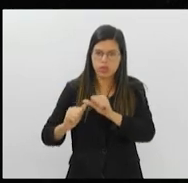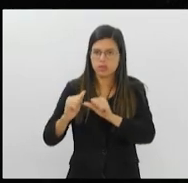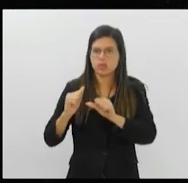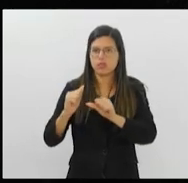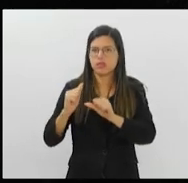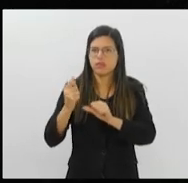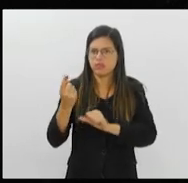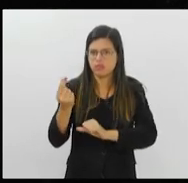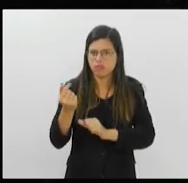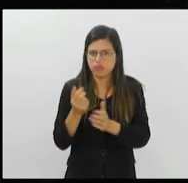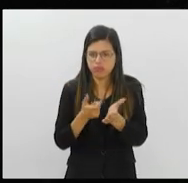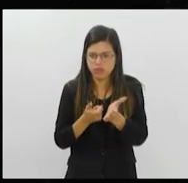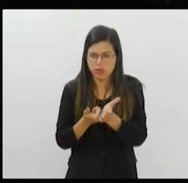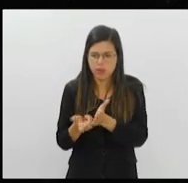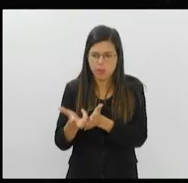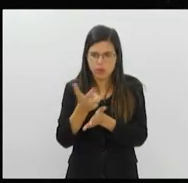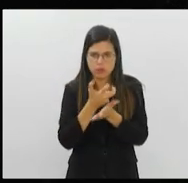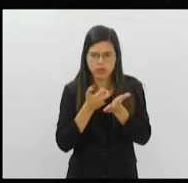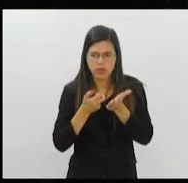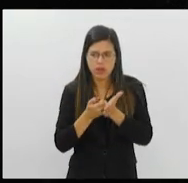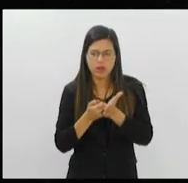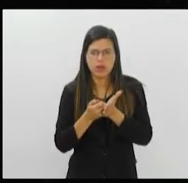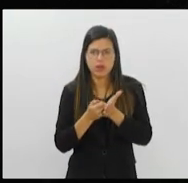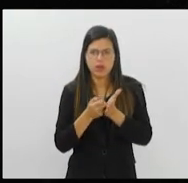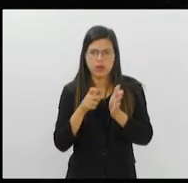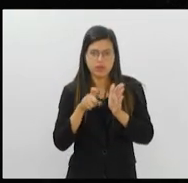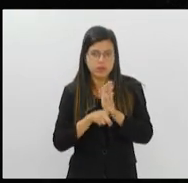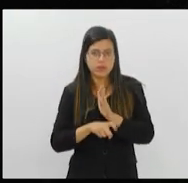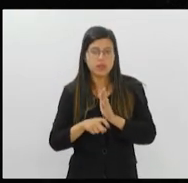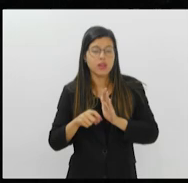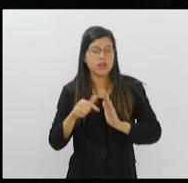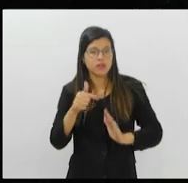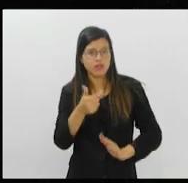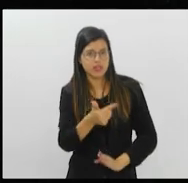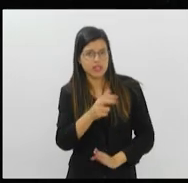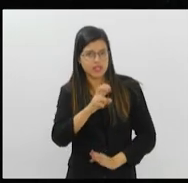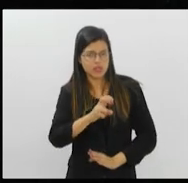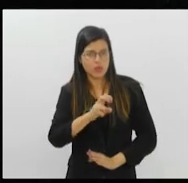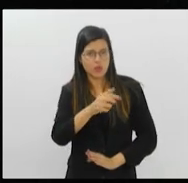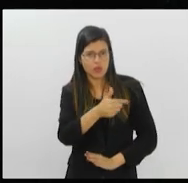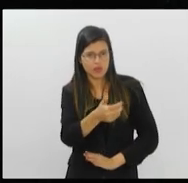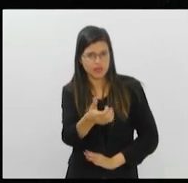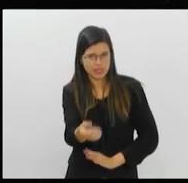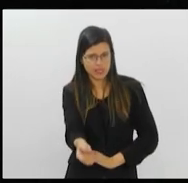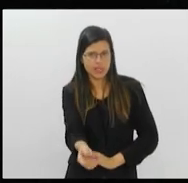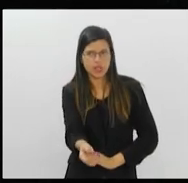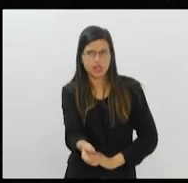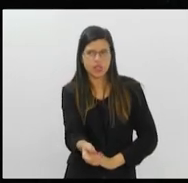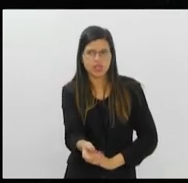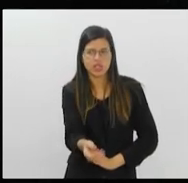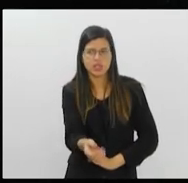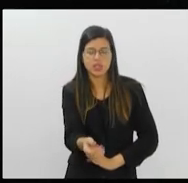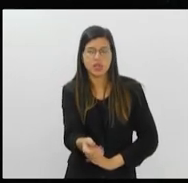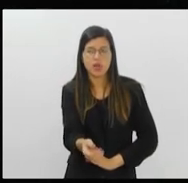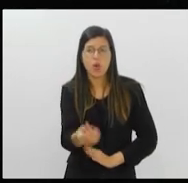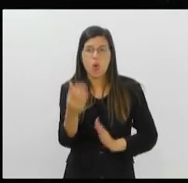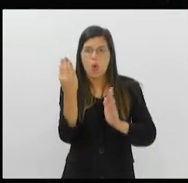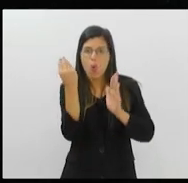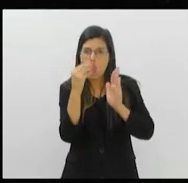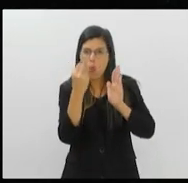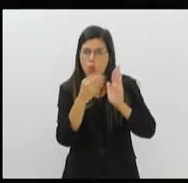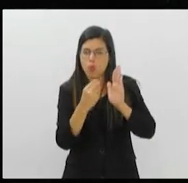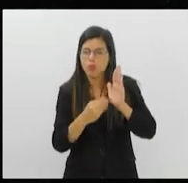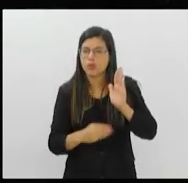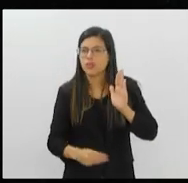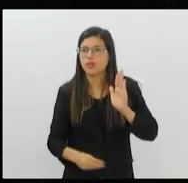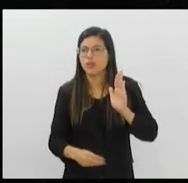Imaginou-se alíquotas de 23, 25, 26. Foram botando tanta exceção que a